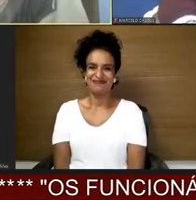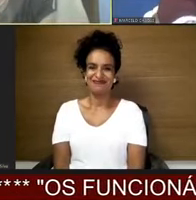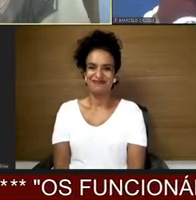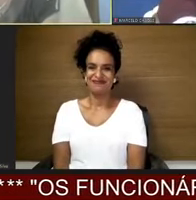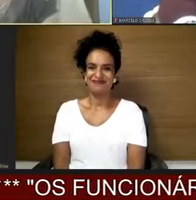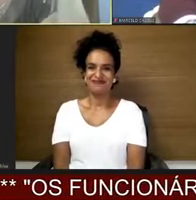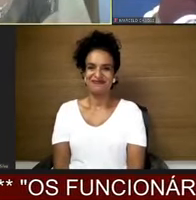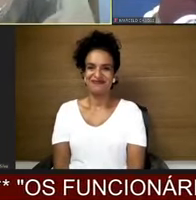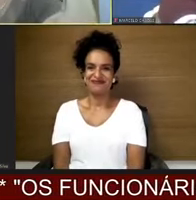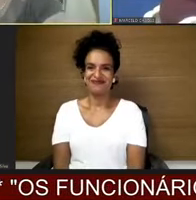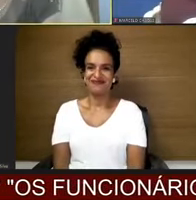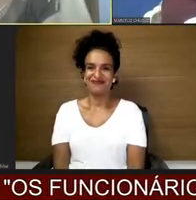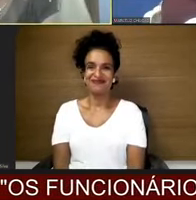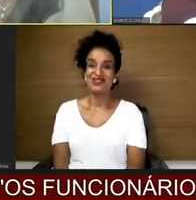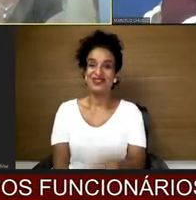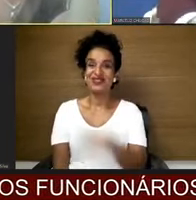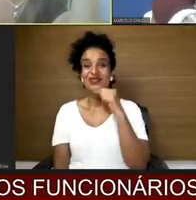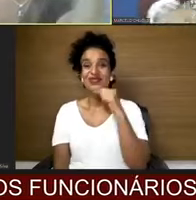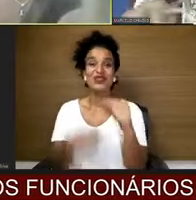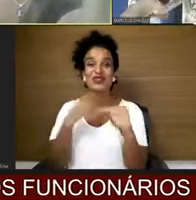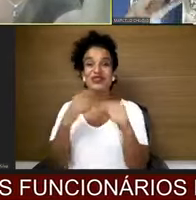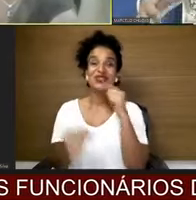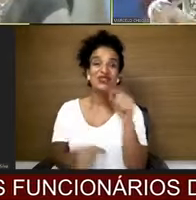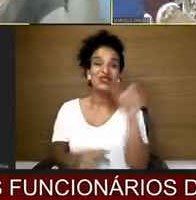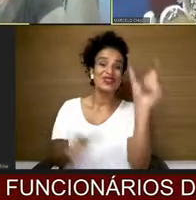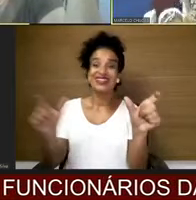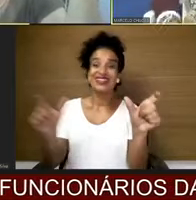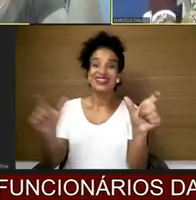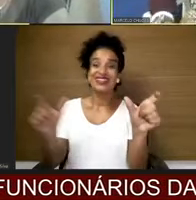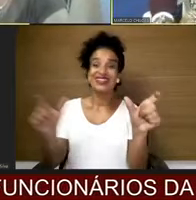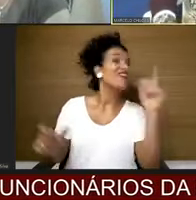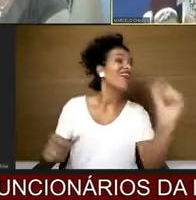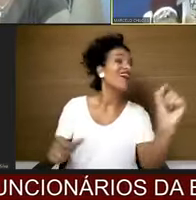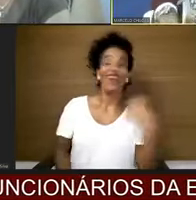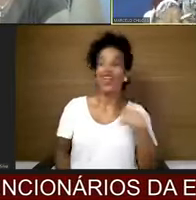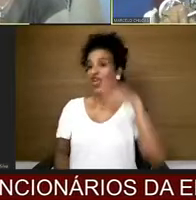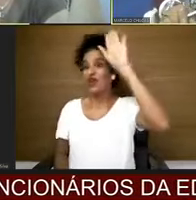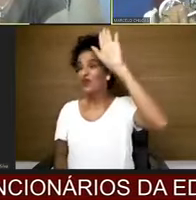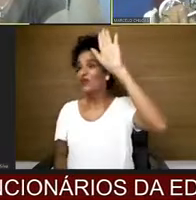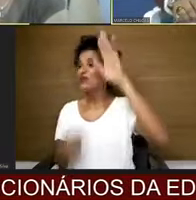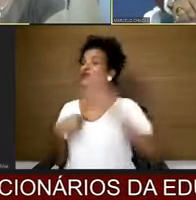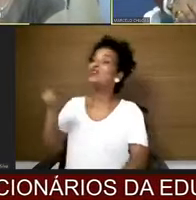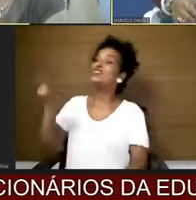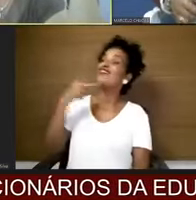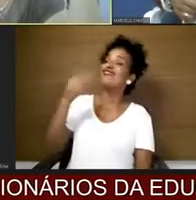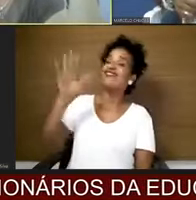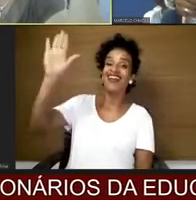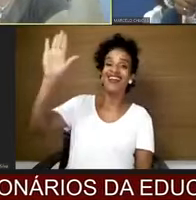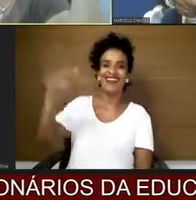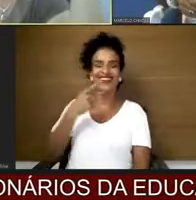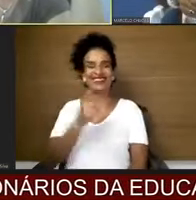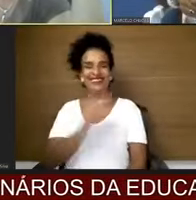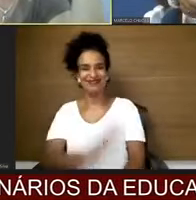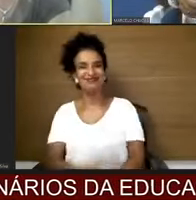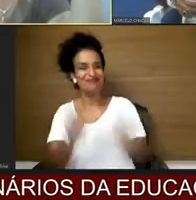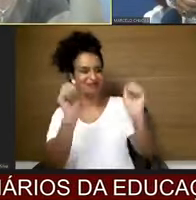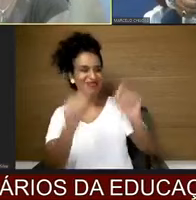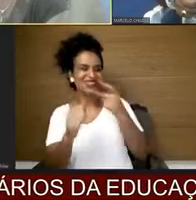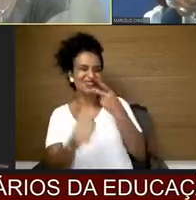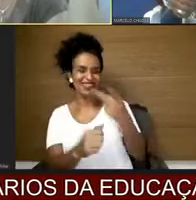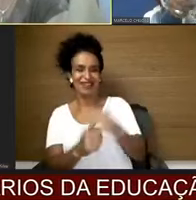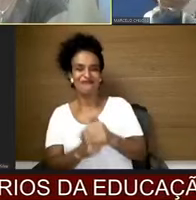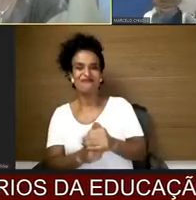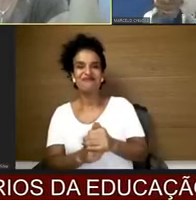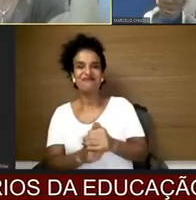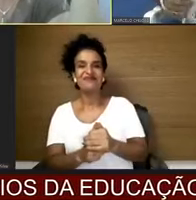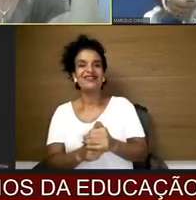Tem dúvida quem é que vai falar? Vou eu, Fátima? Vai. Pode falar. Até porque, Marcelo, eu